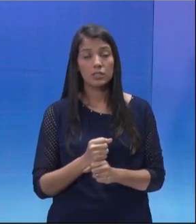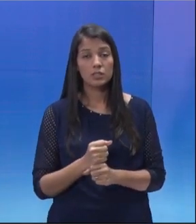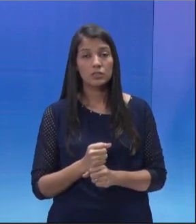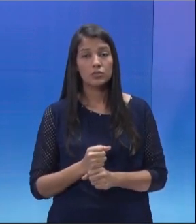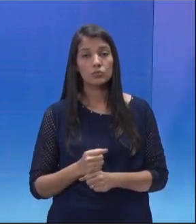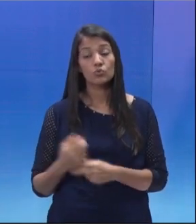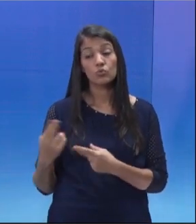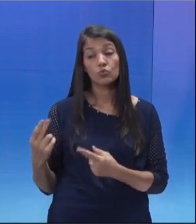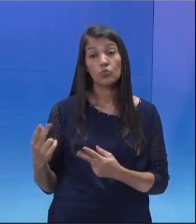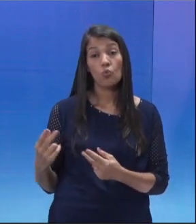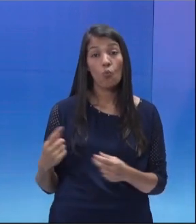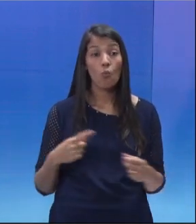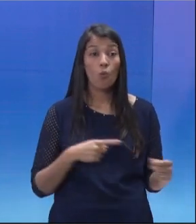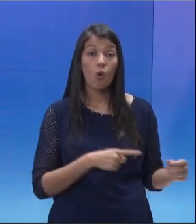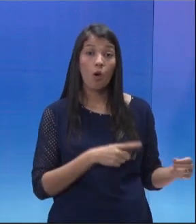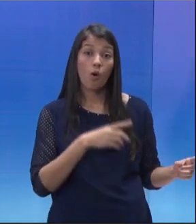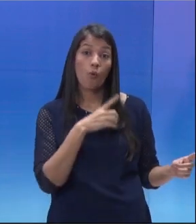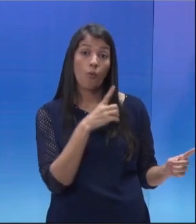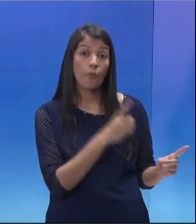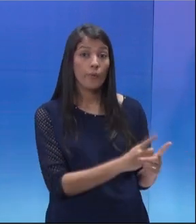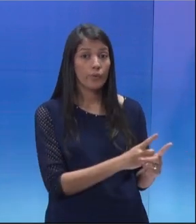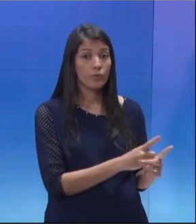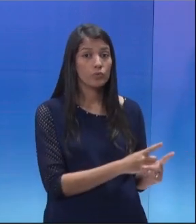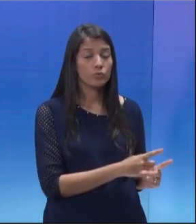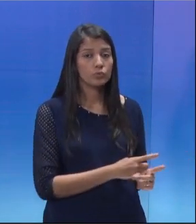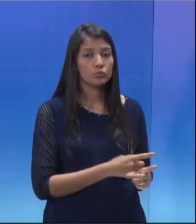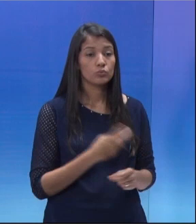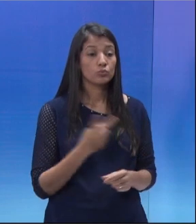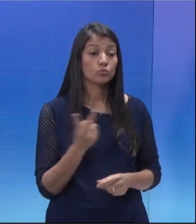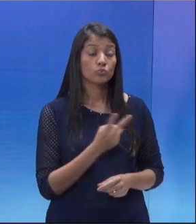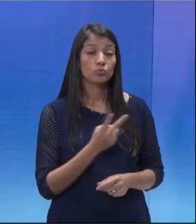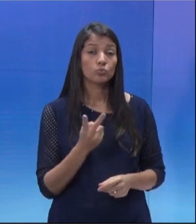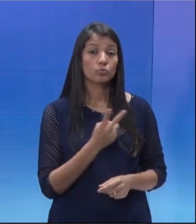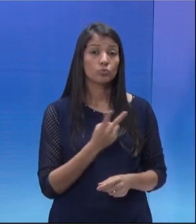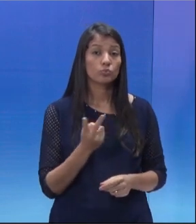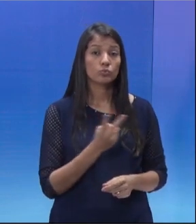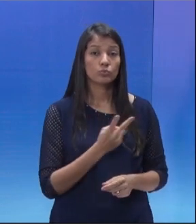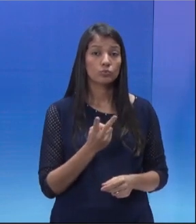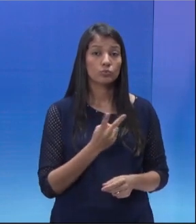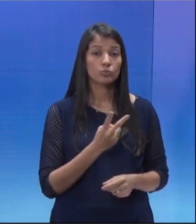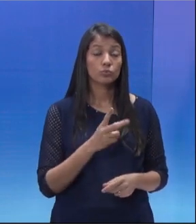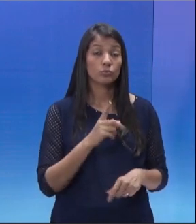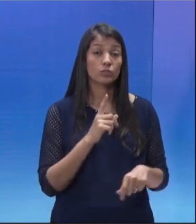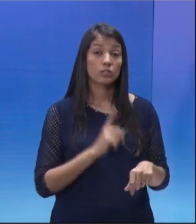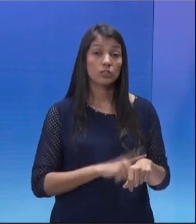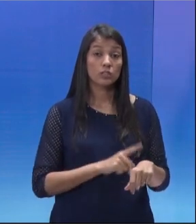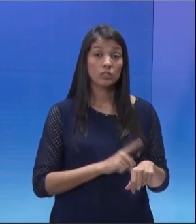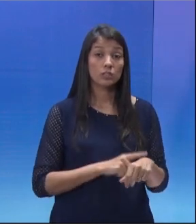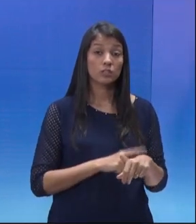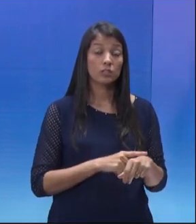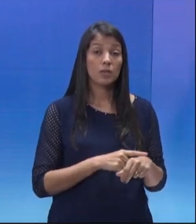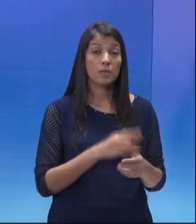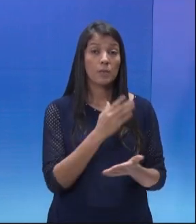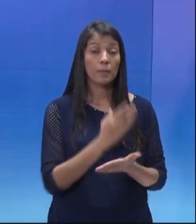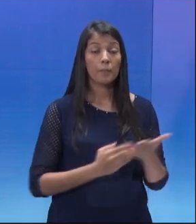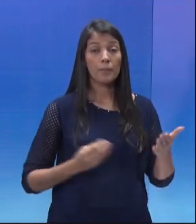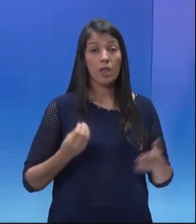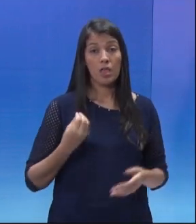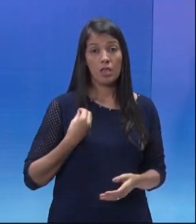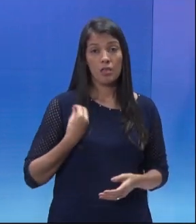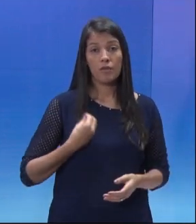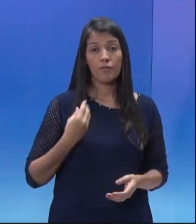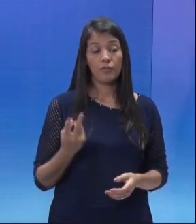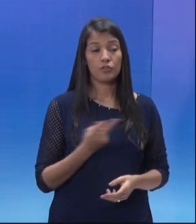beta até chegarmos em 6.750, 2 períodos de meia-vida, 2 tempos de meia-vida. Logo,